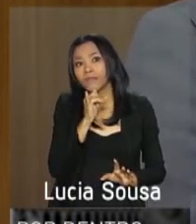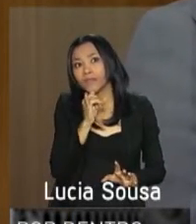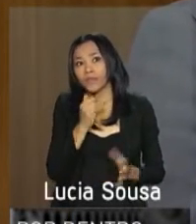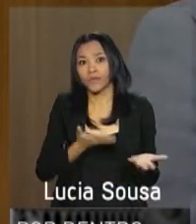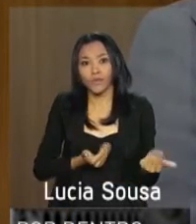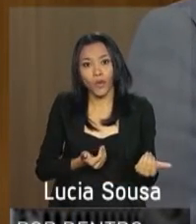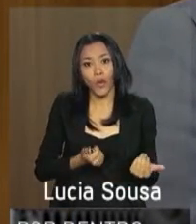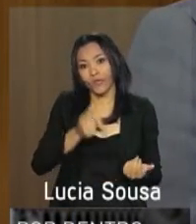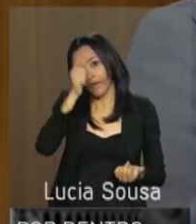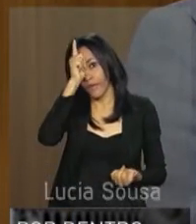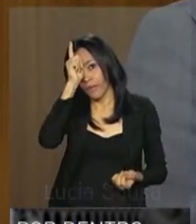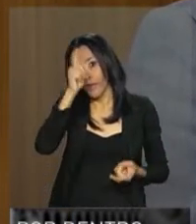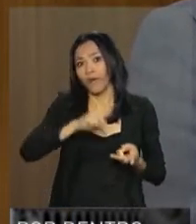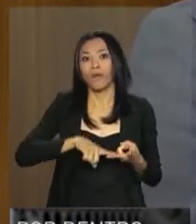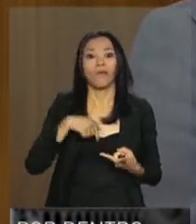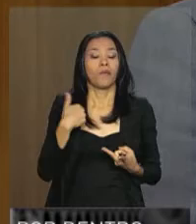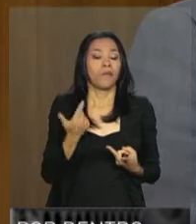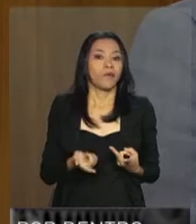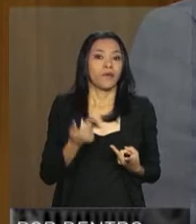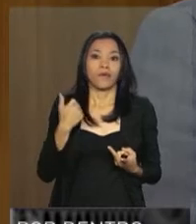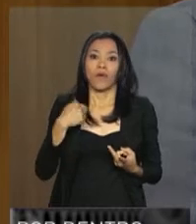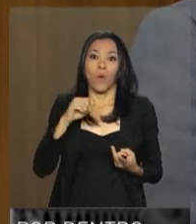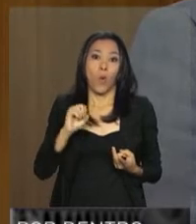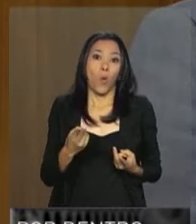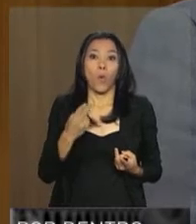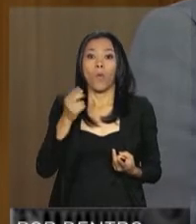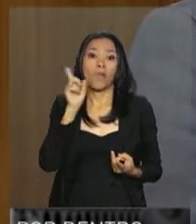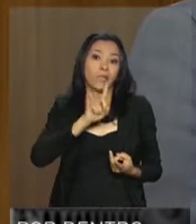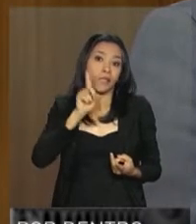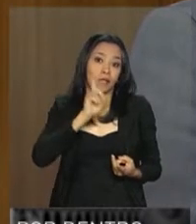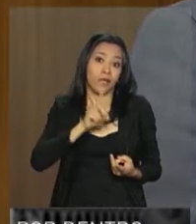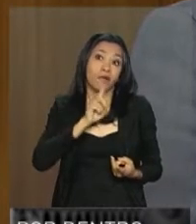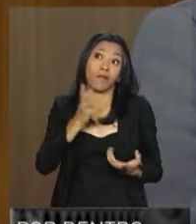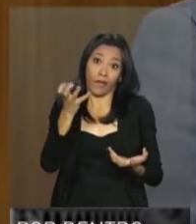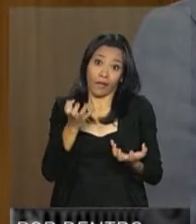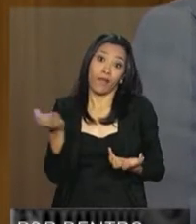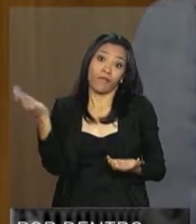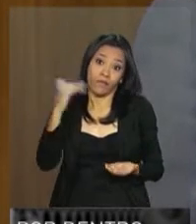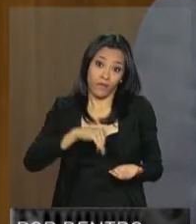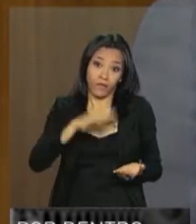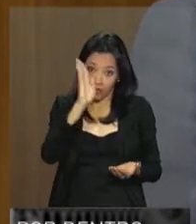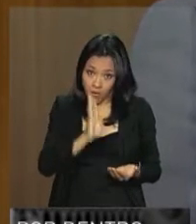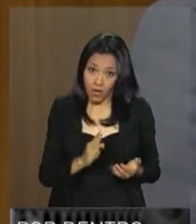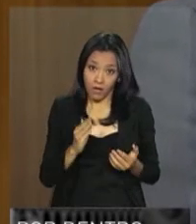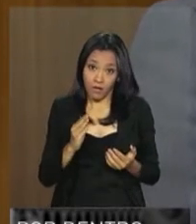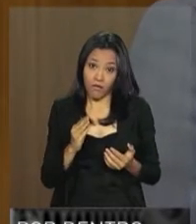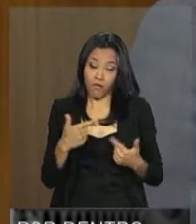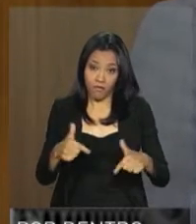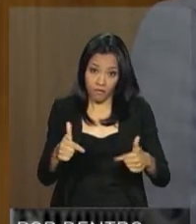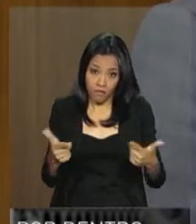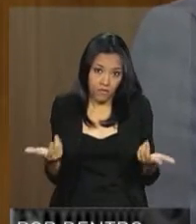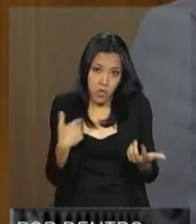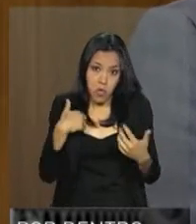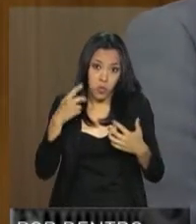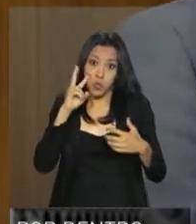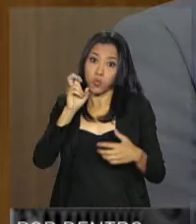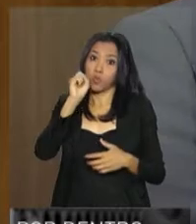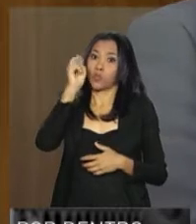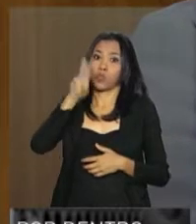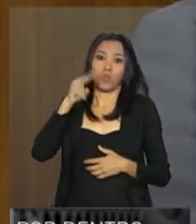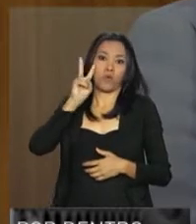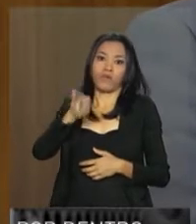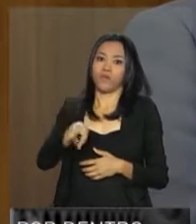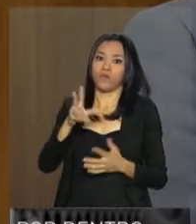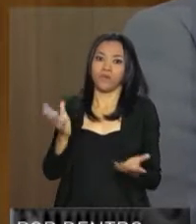alemão trabalhador alemão trabalhador americano querendo ir trabalhar no brasil então a falácia de que o trabalho a